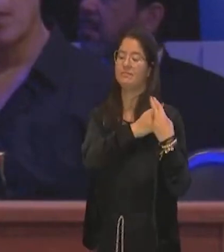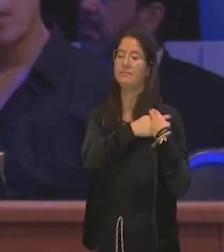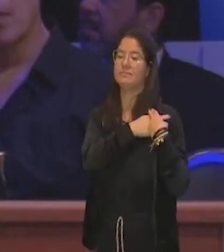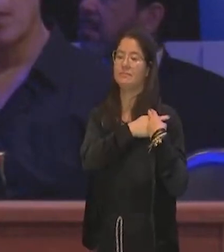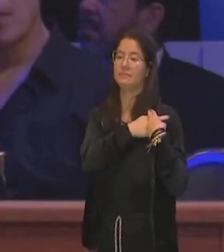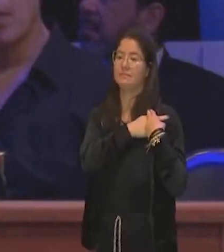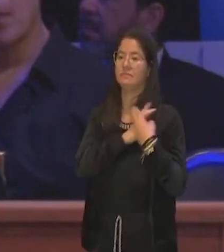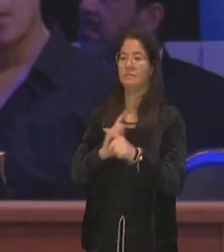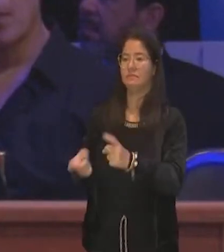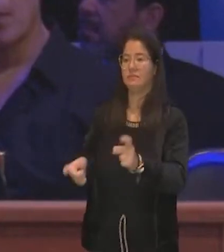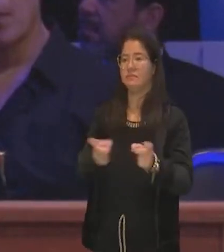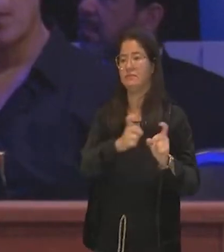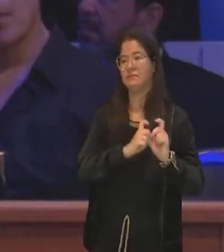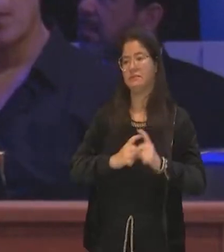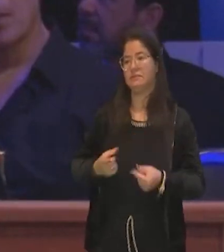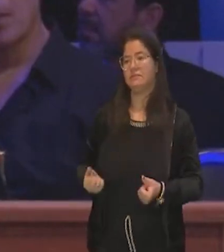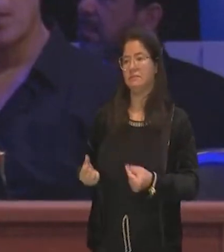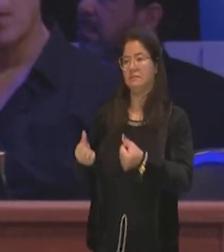das riquezas.